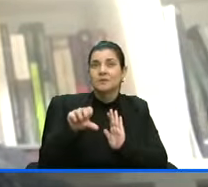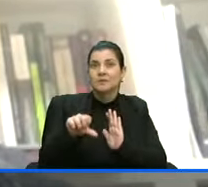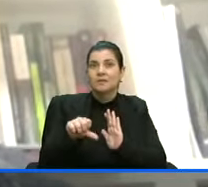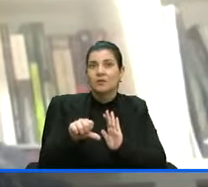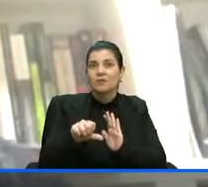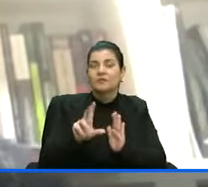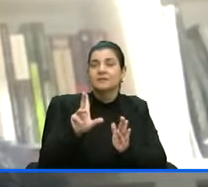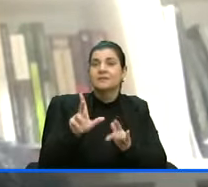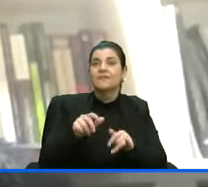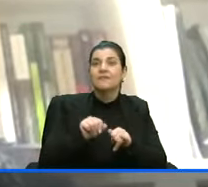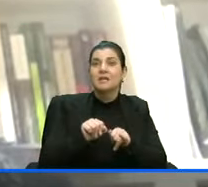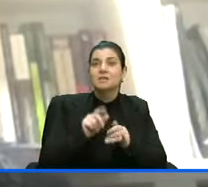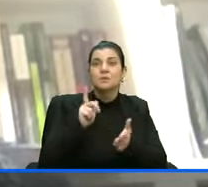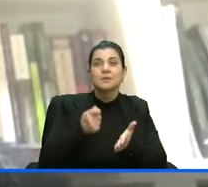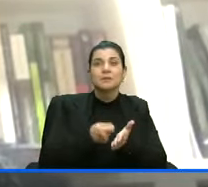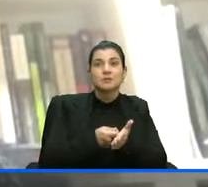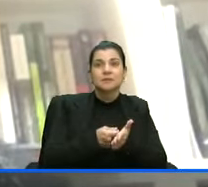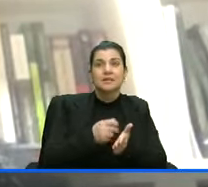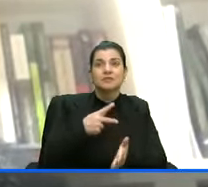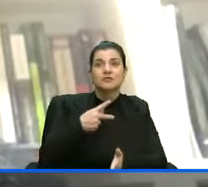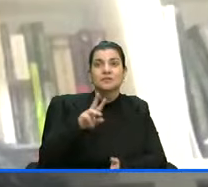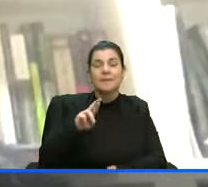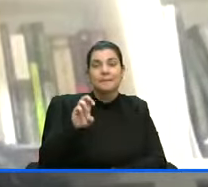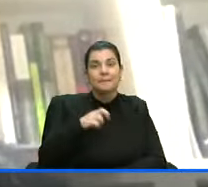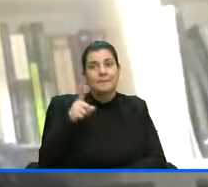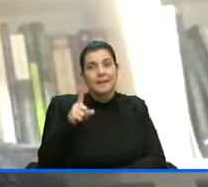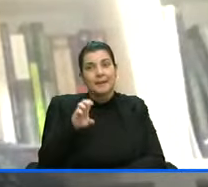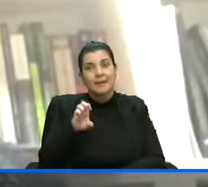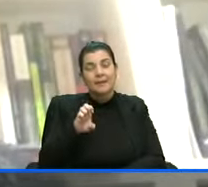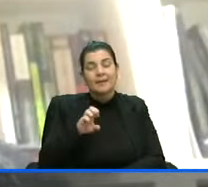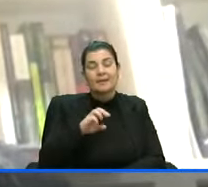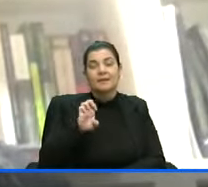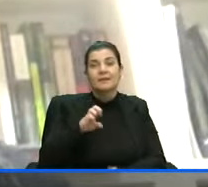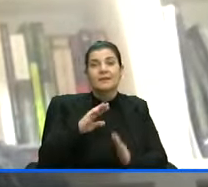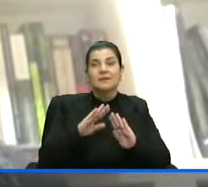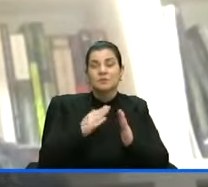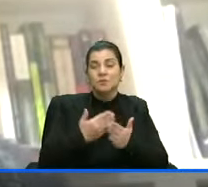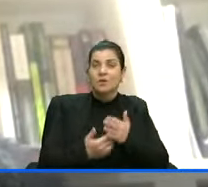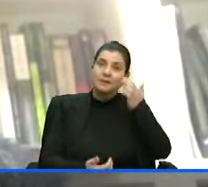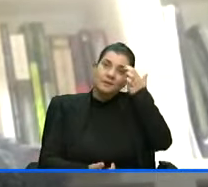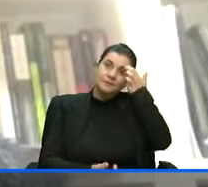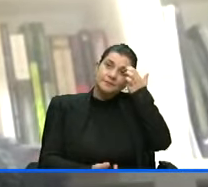pré-escola, desde lá a gente vem acompanhando,